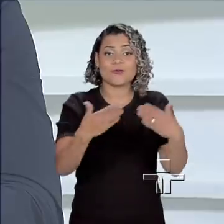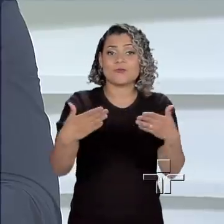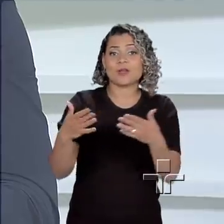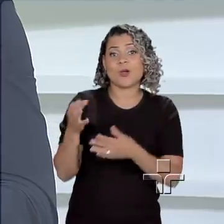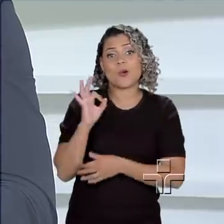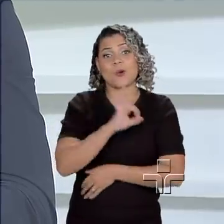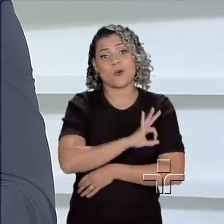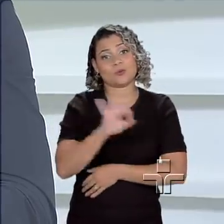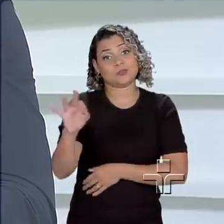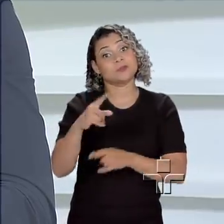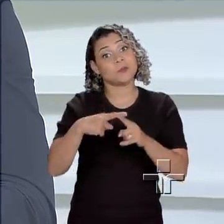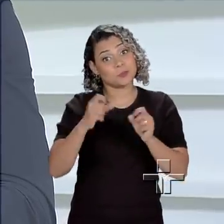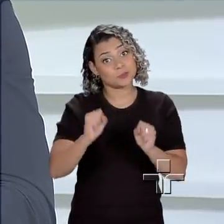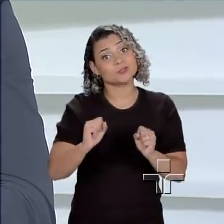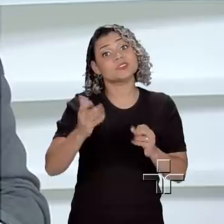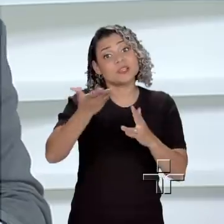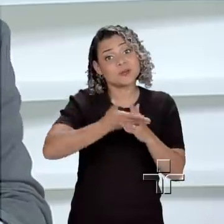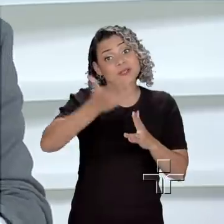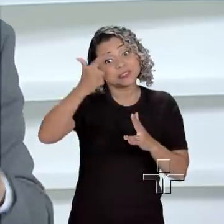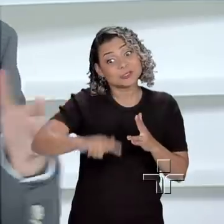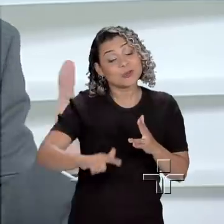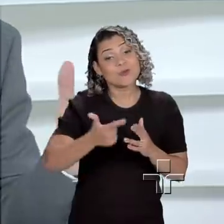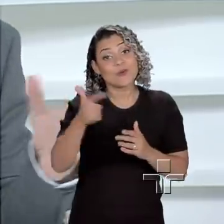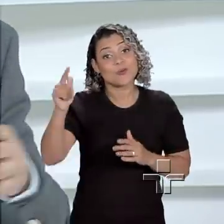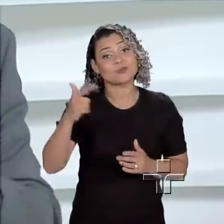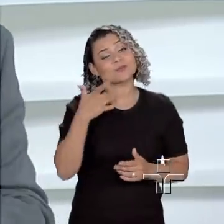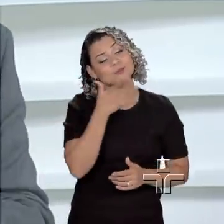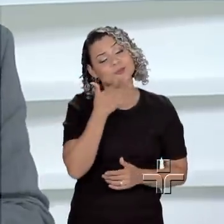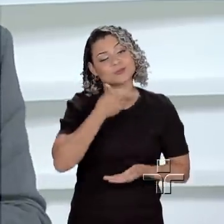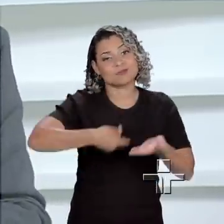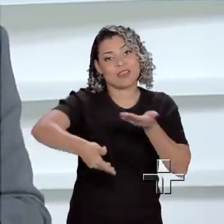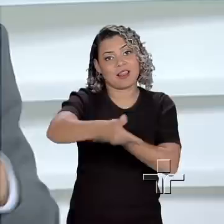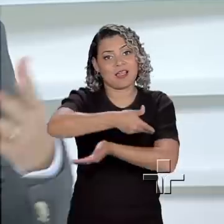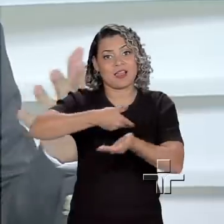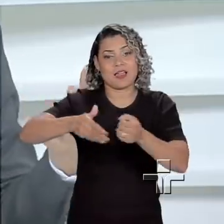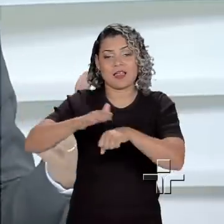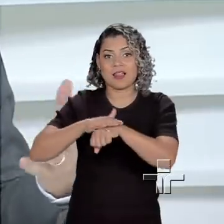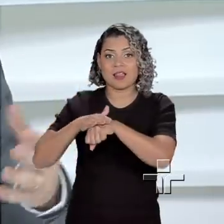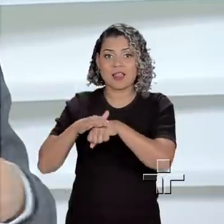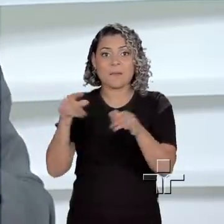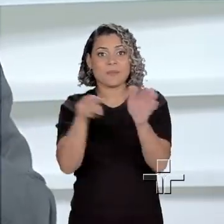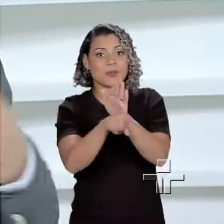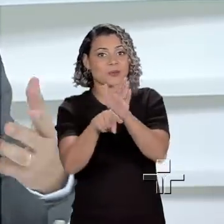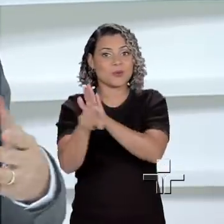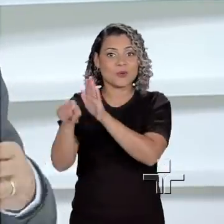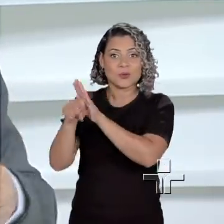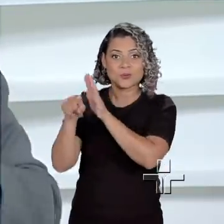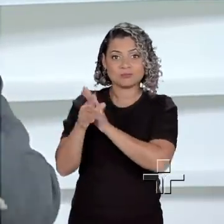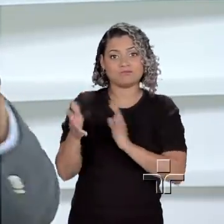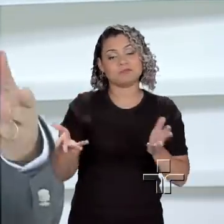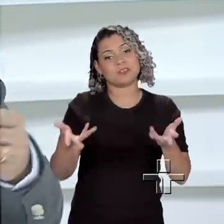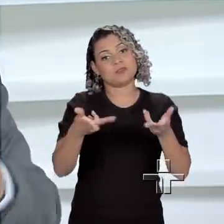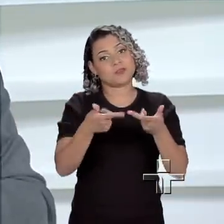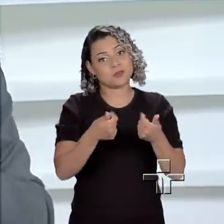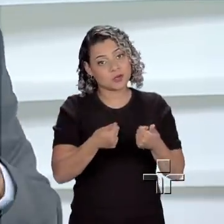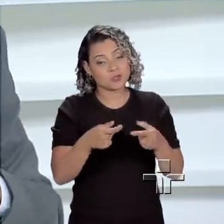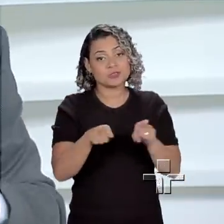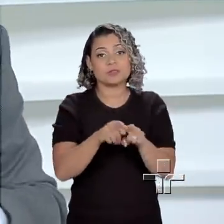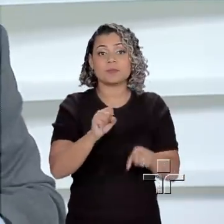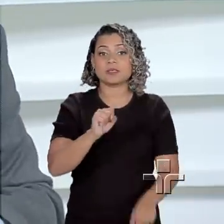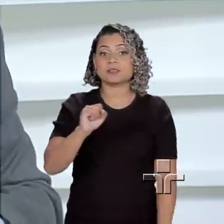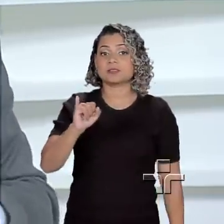gente poderia ter outro bloco, né, que está muito gostoso, todos vocês fazendo perguntas maravilhosas, o